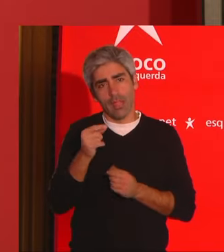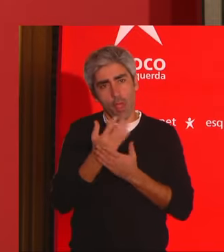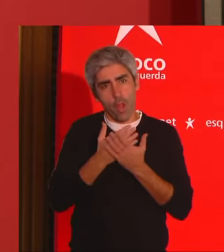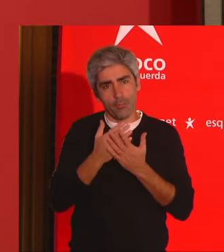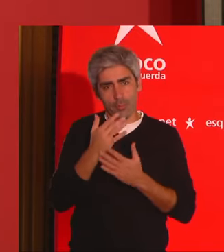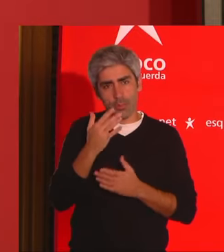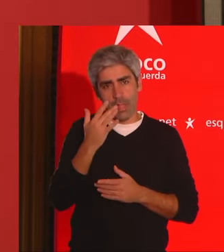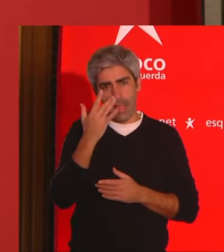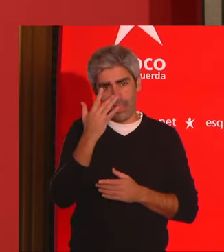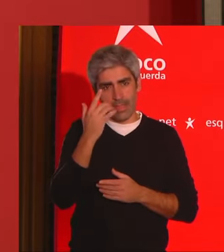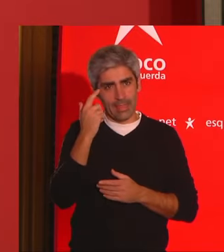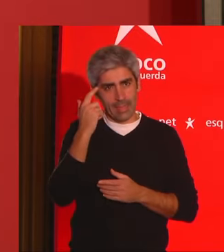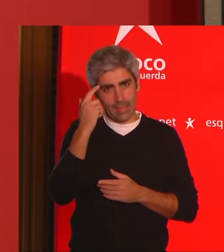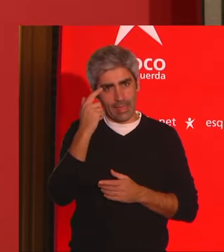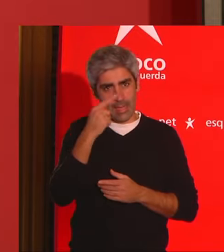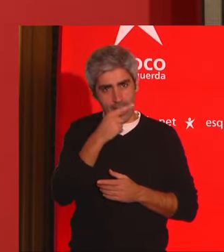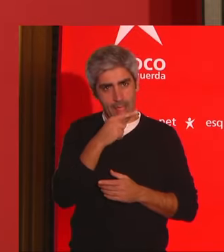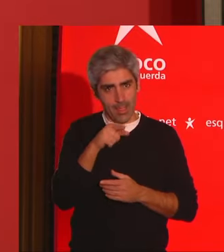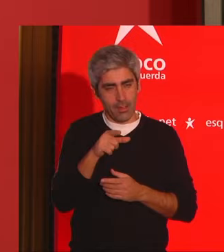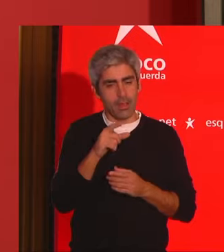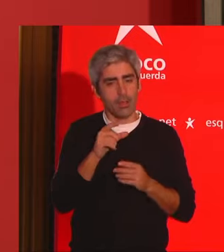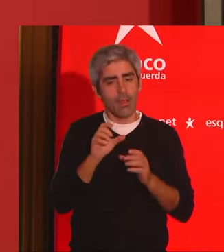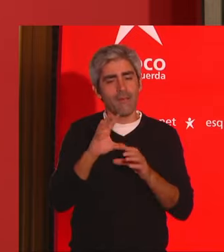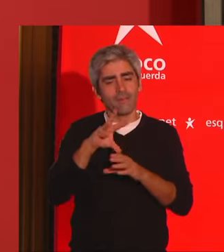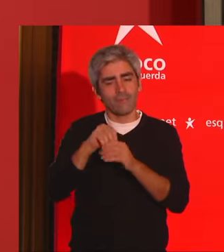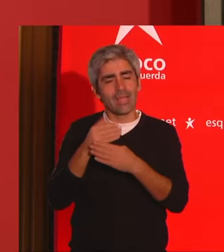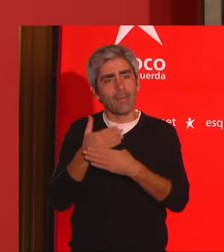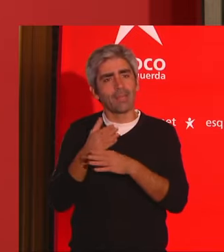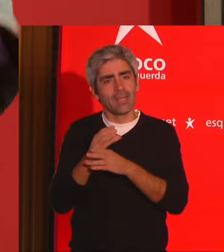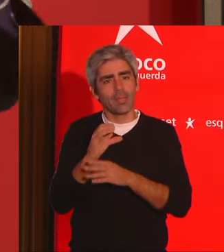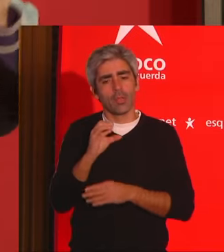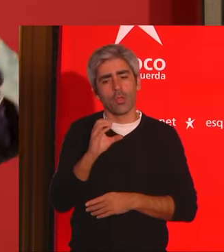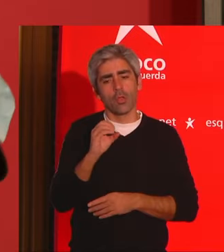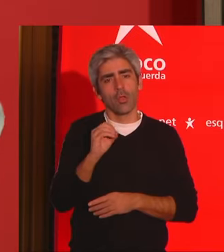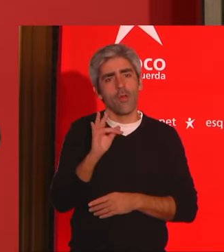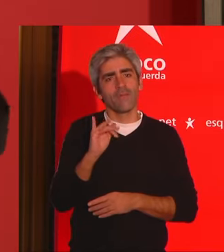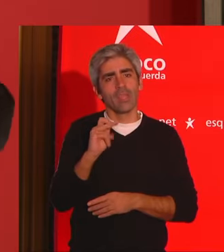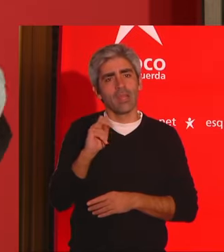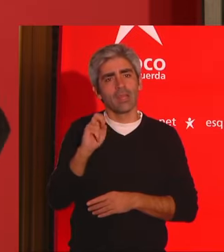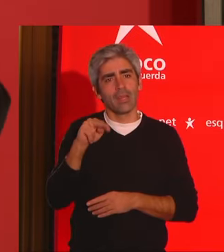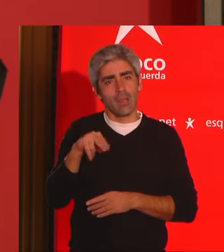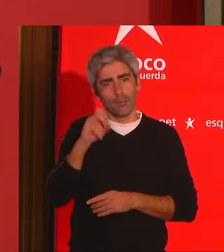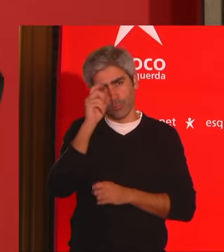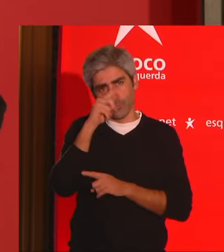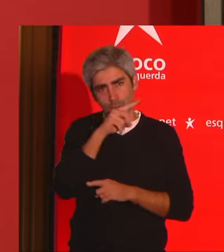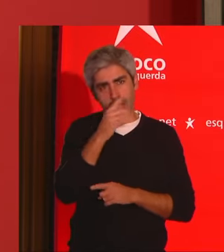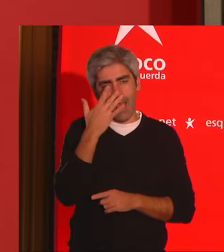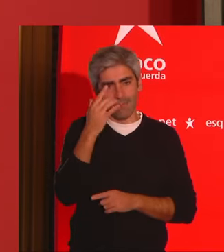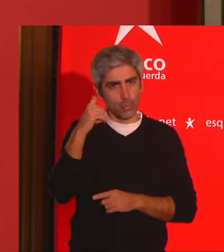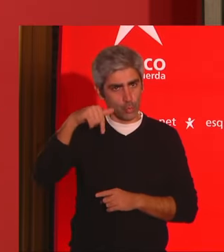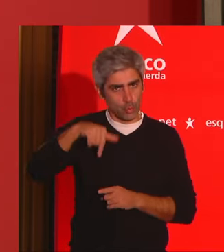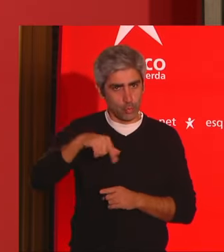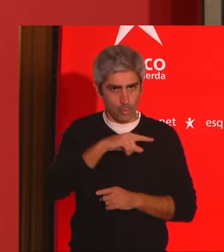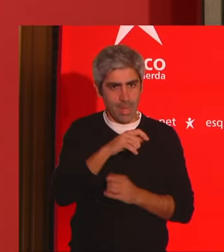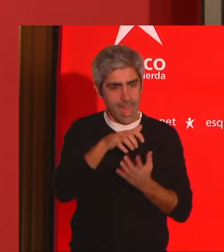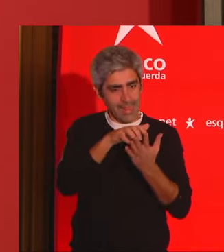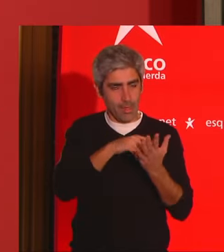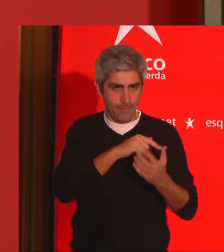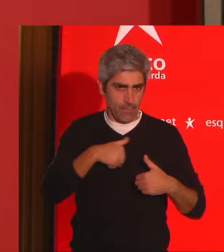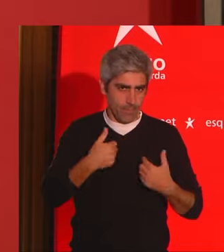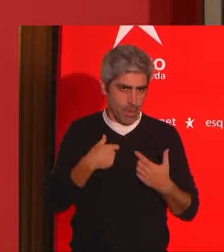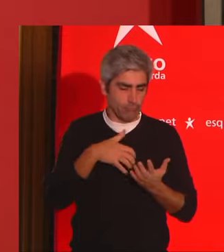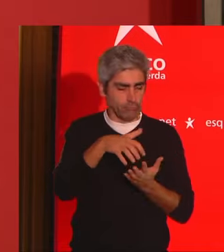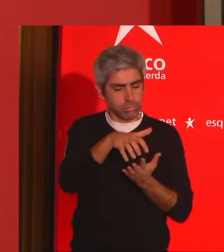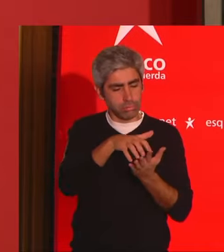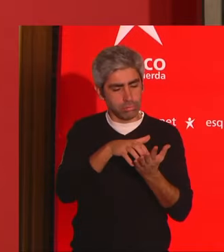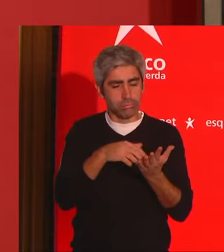guineense, que foi chefe de gabinete do Kofi Annan e que hoje é professor na África do Sul, um grande artigo escrito por eles,